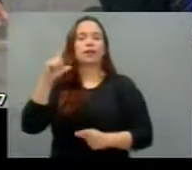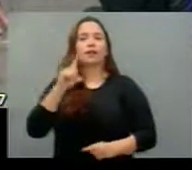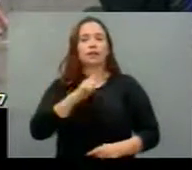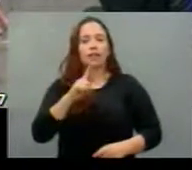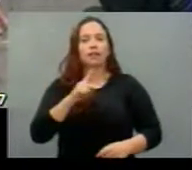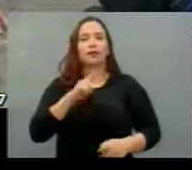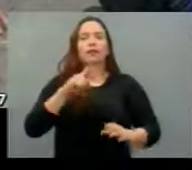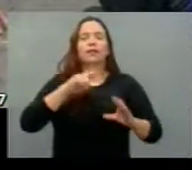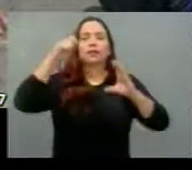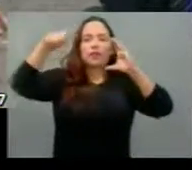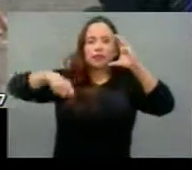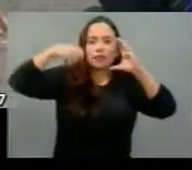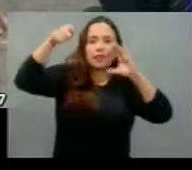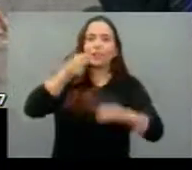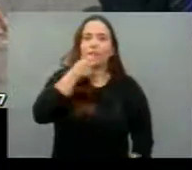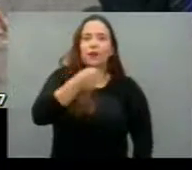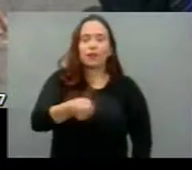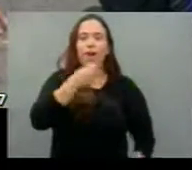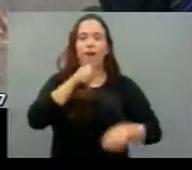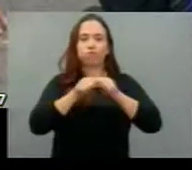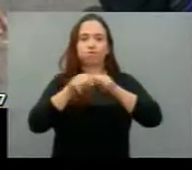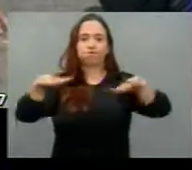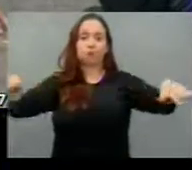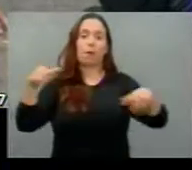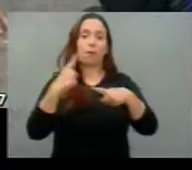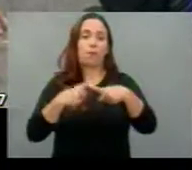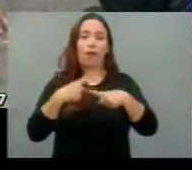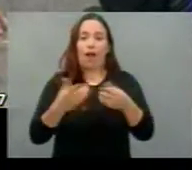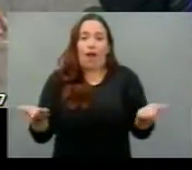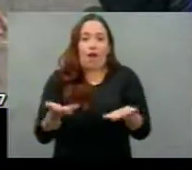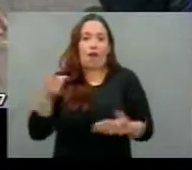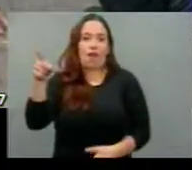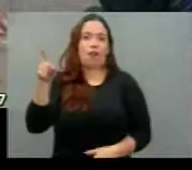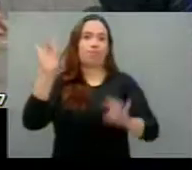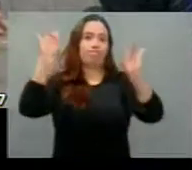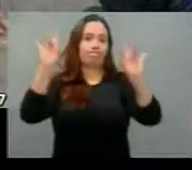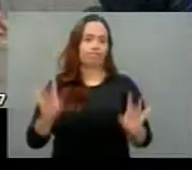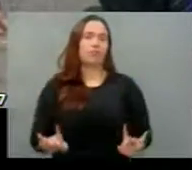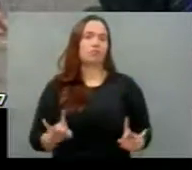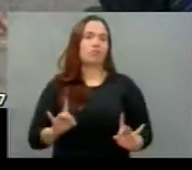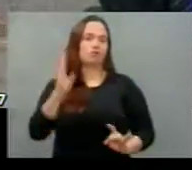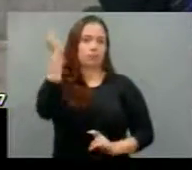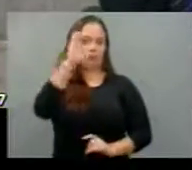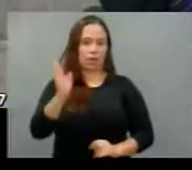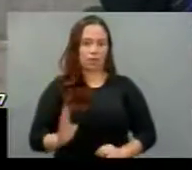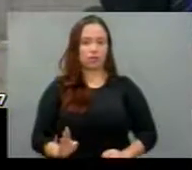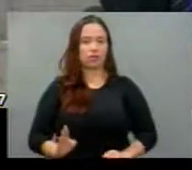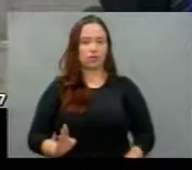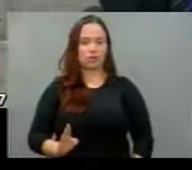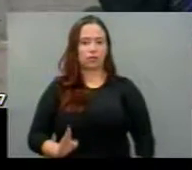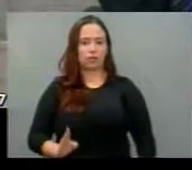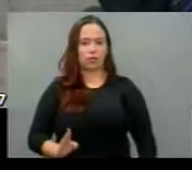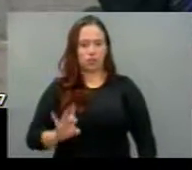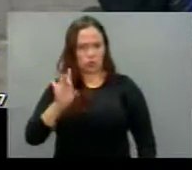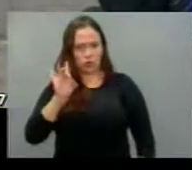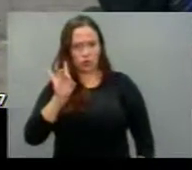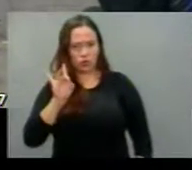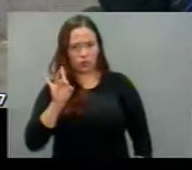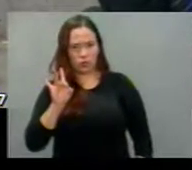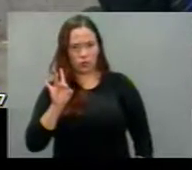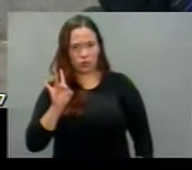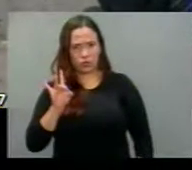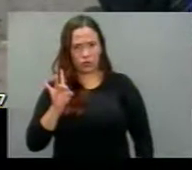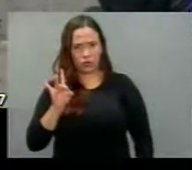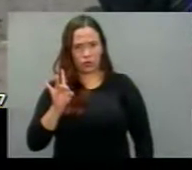da imprensa, ocupe um cargo de representatividade em nosso país. Isso é uma mácula que não cai sobre somente o deputado